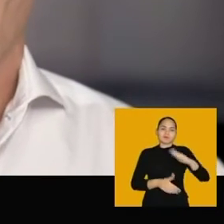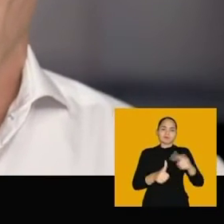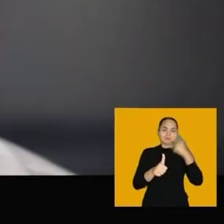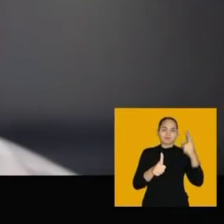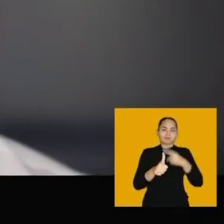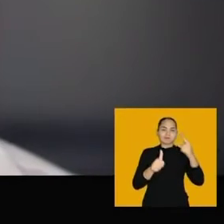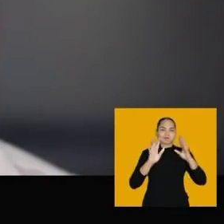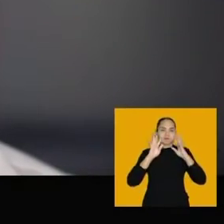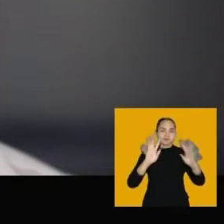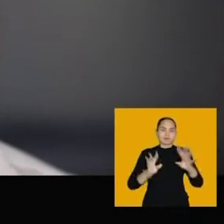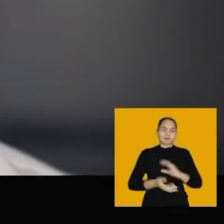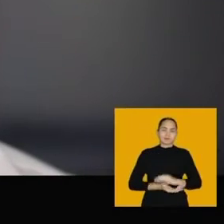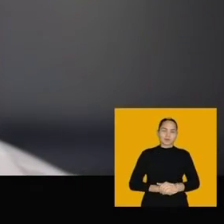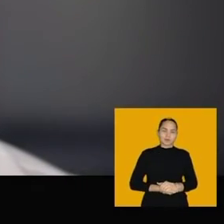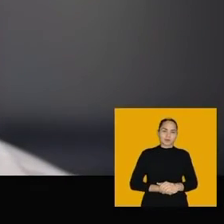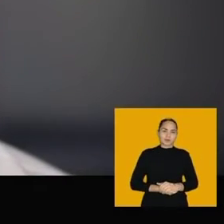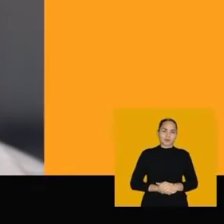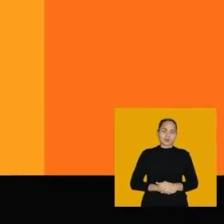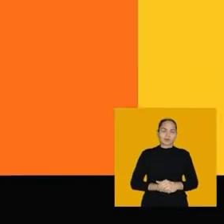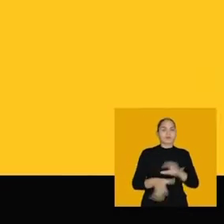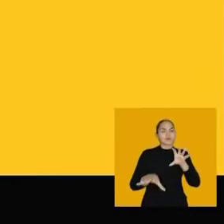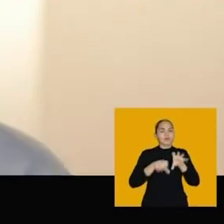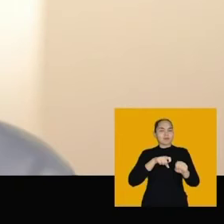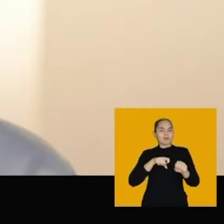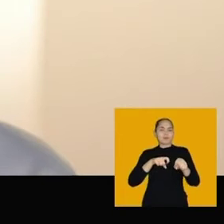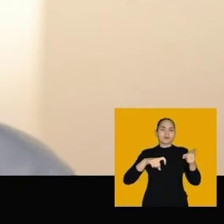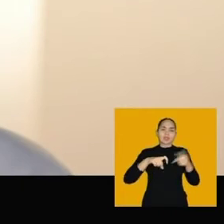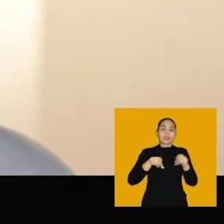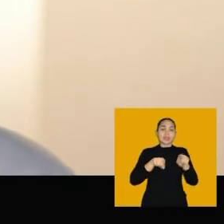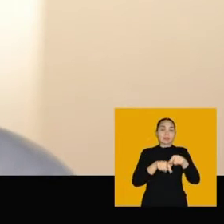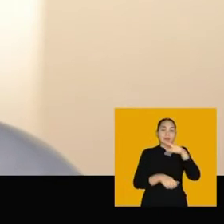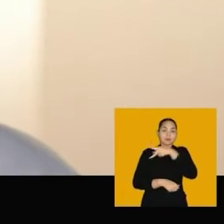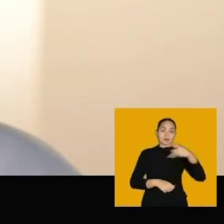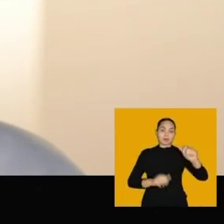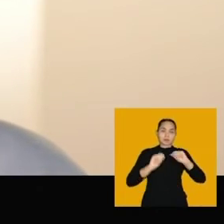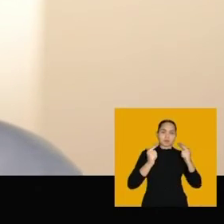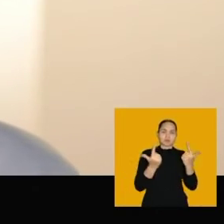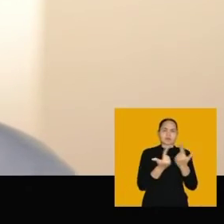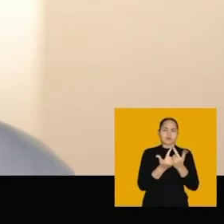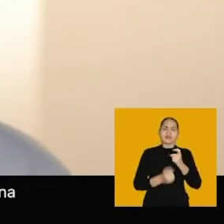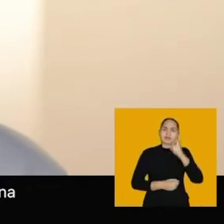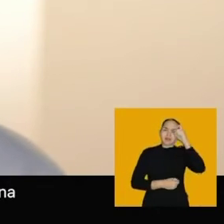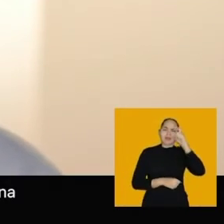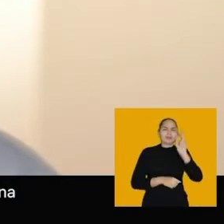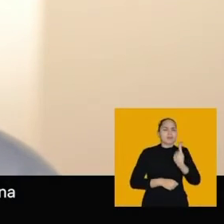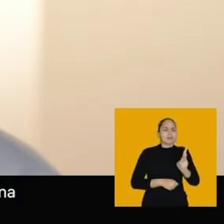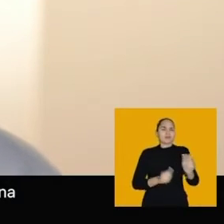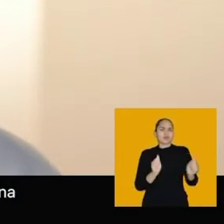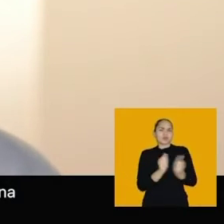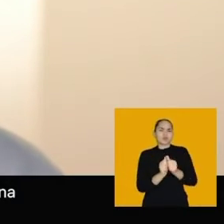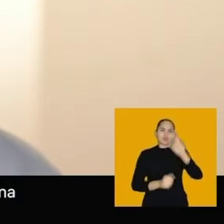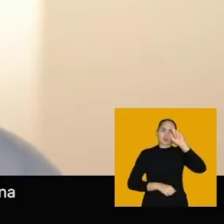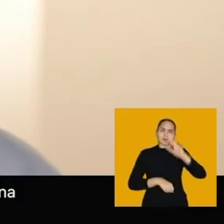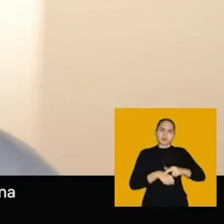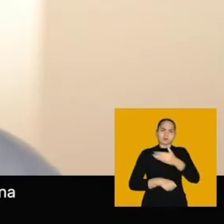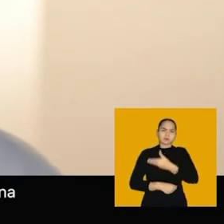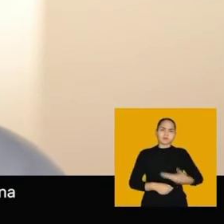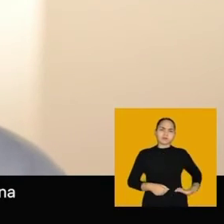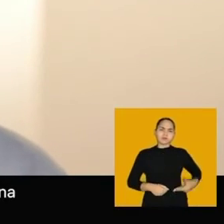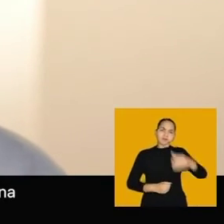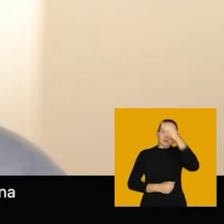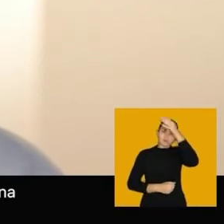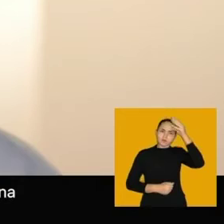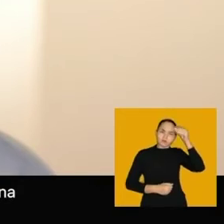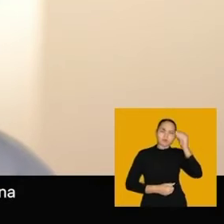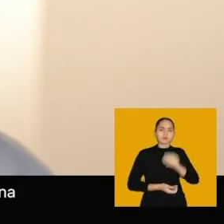das pessoas, essa é a prioridade. Como médico e presidente da Assembleia, o Sarto está lado a lado comigo e